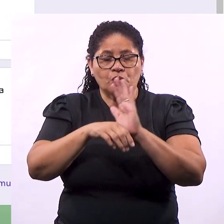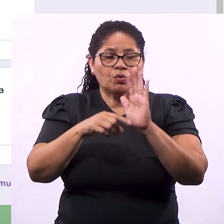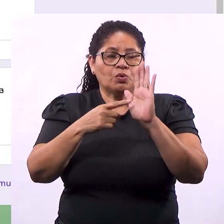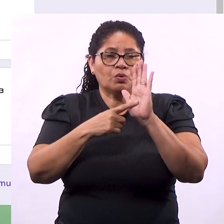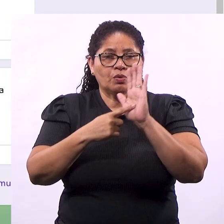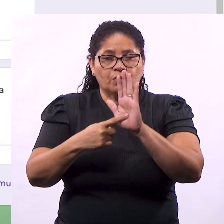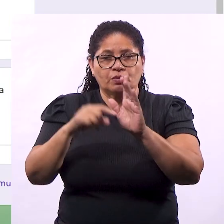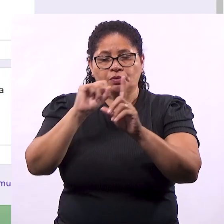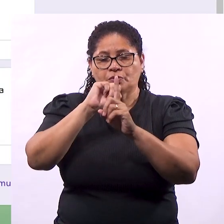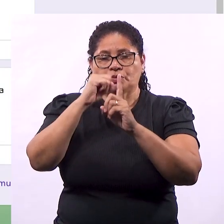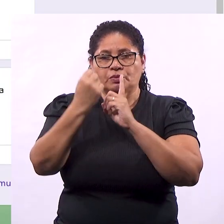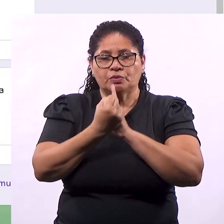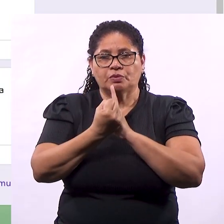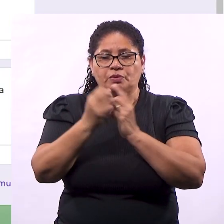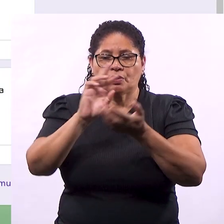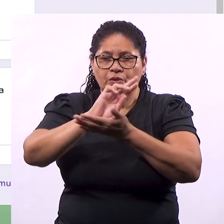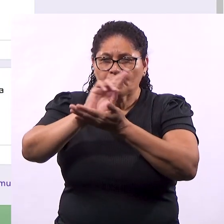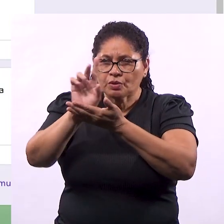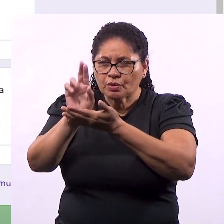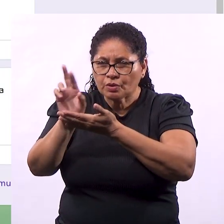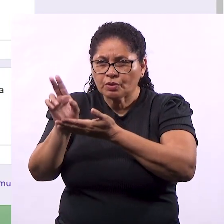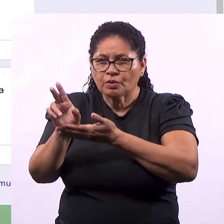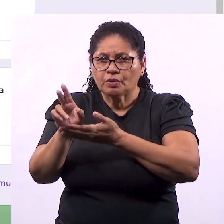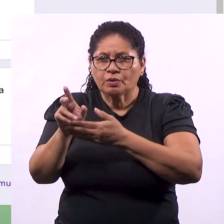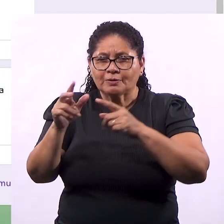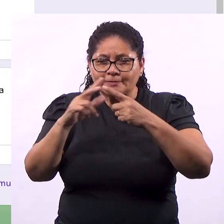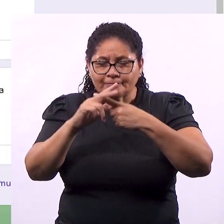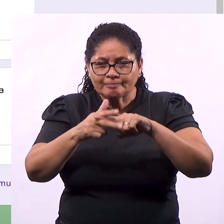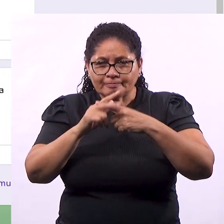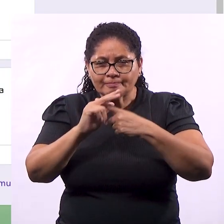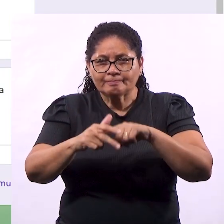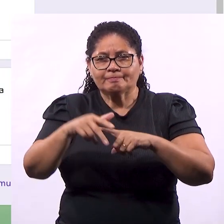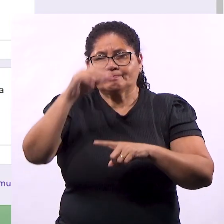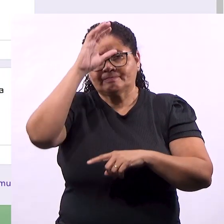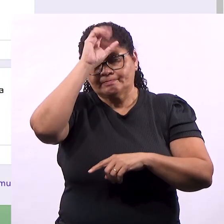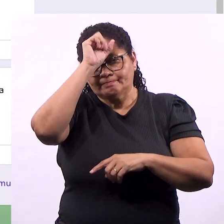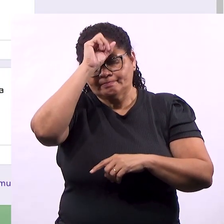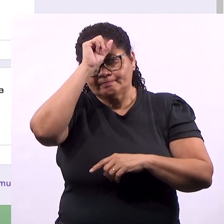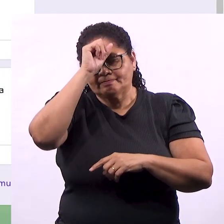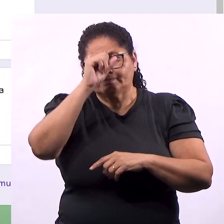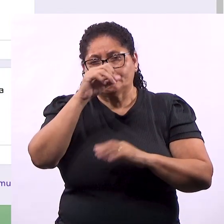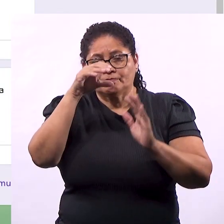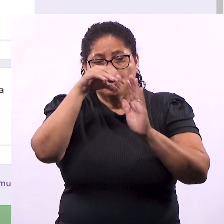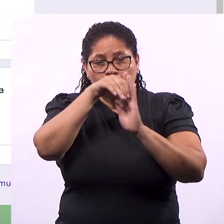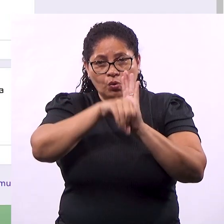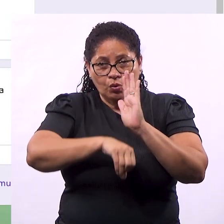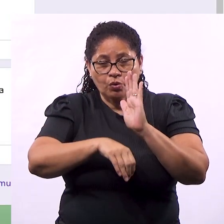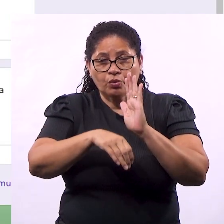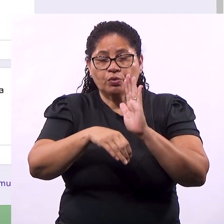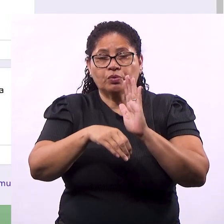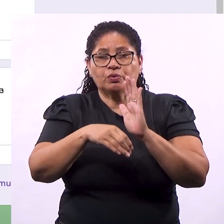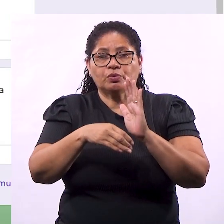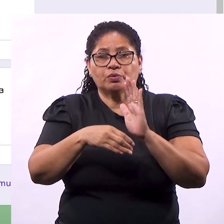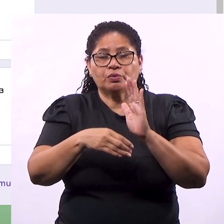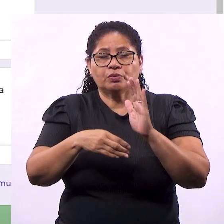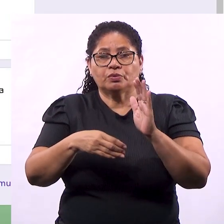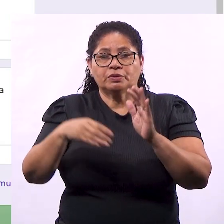os conceitos de representação social diversidade regulação da aprendizagem currículo